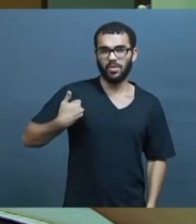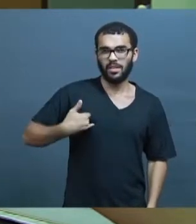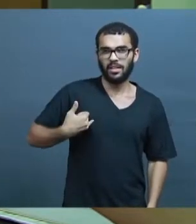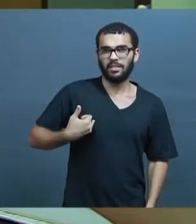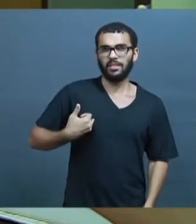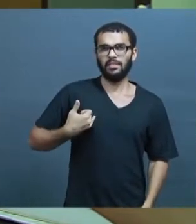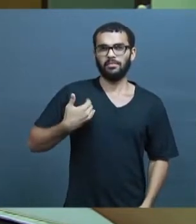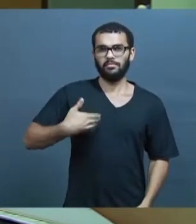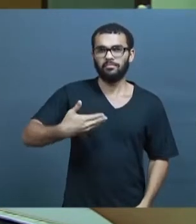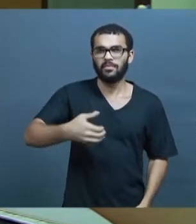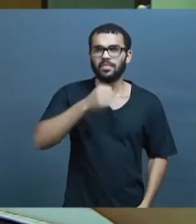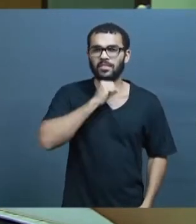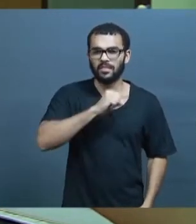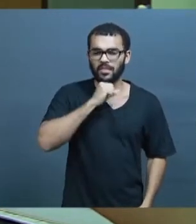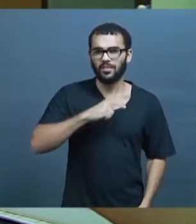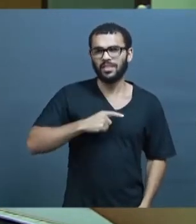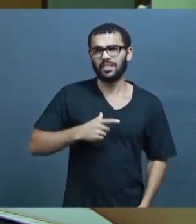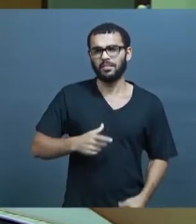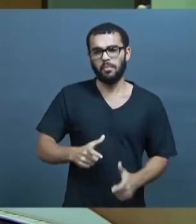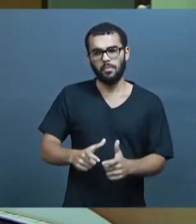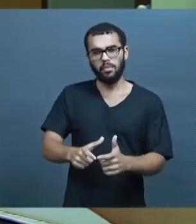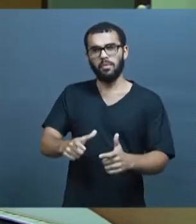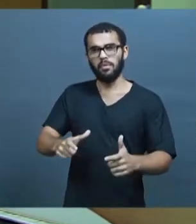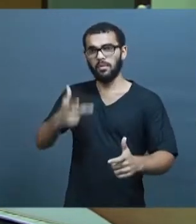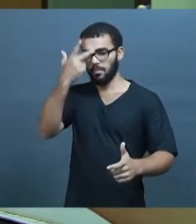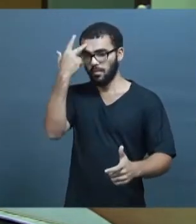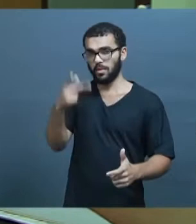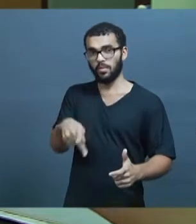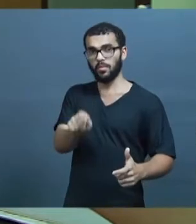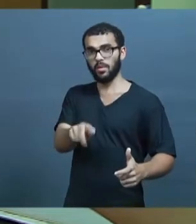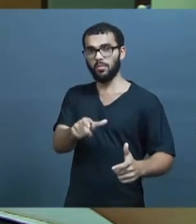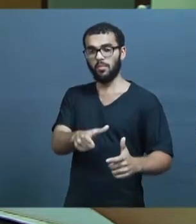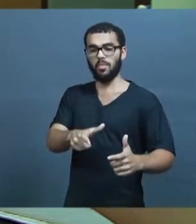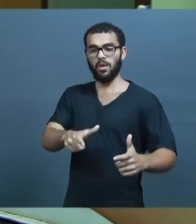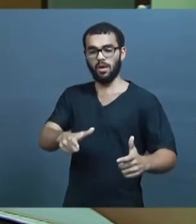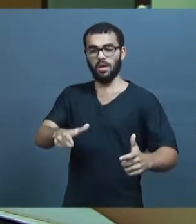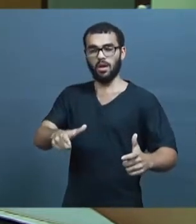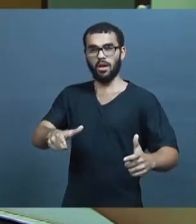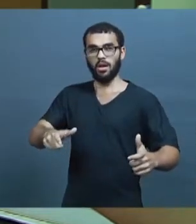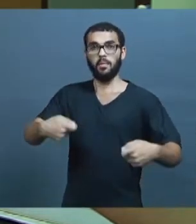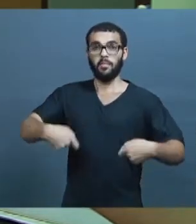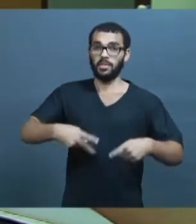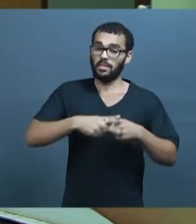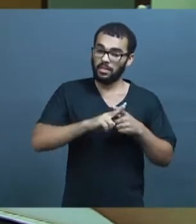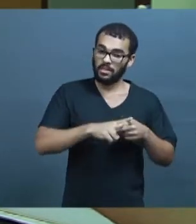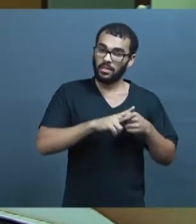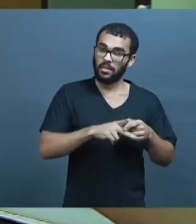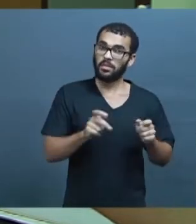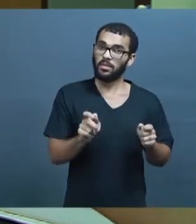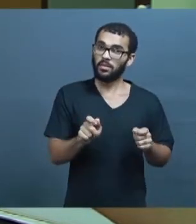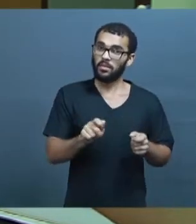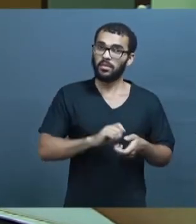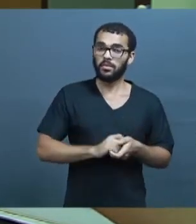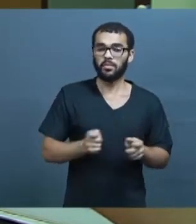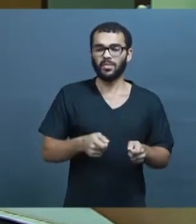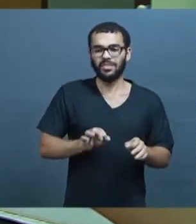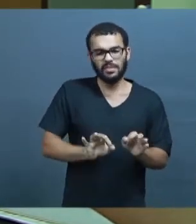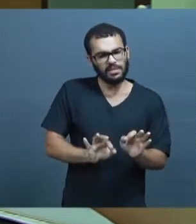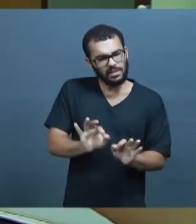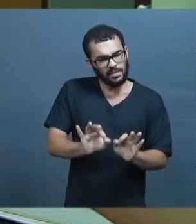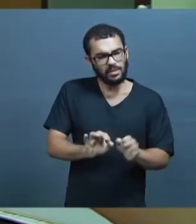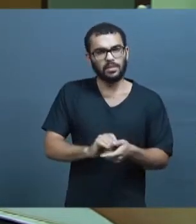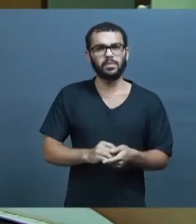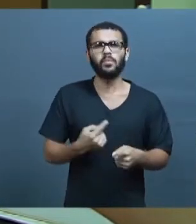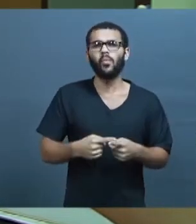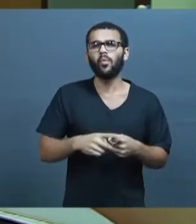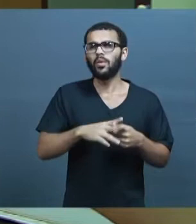pessoas trabalhando e mais pessoas aposentadas nas próximas três décadas. Então precisa fazer uma reforma agora para poder ajustar isso. Reforma para quê? Primeiro, para